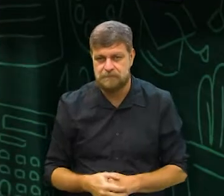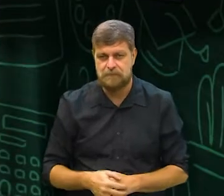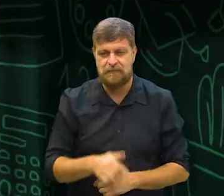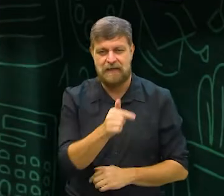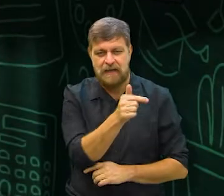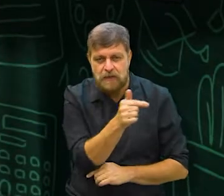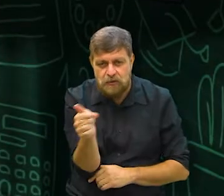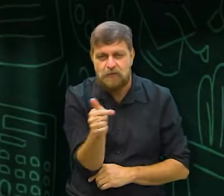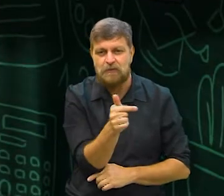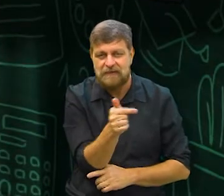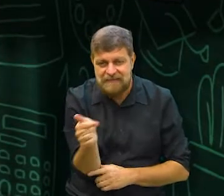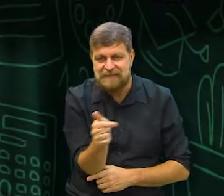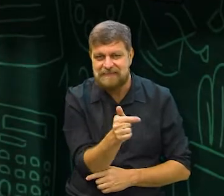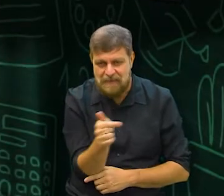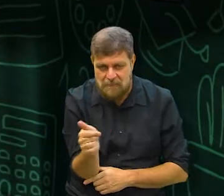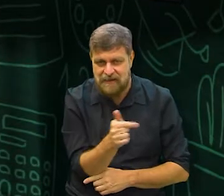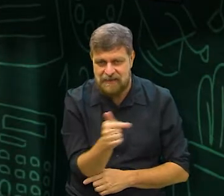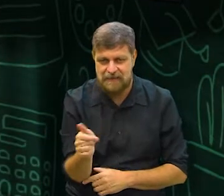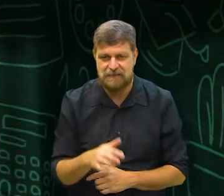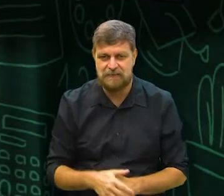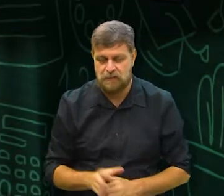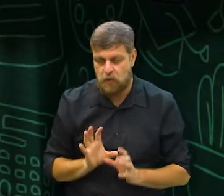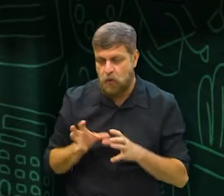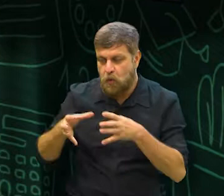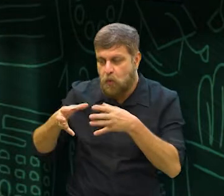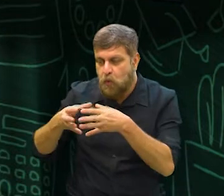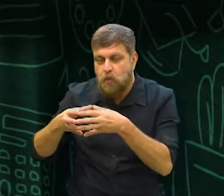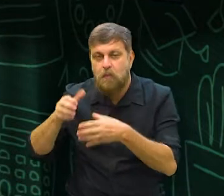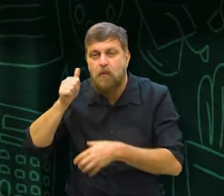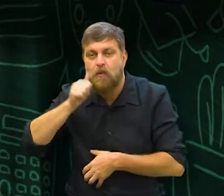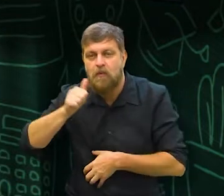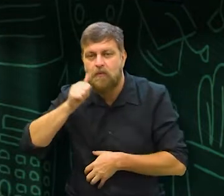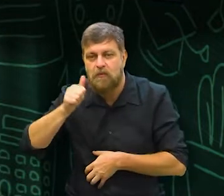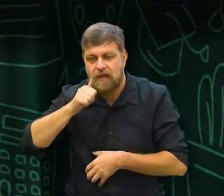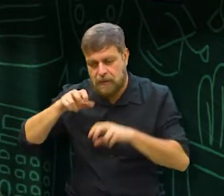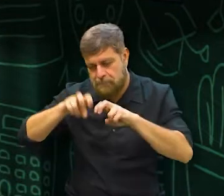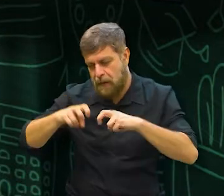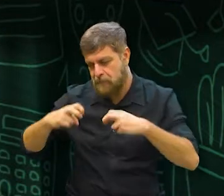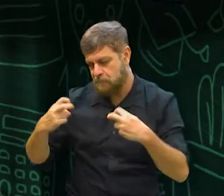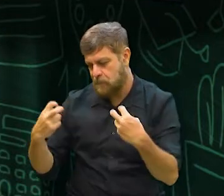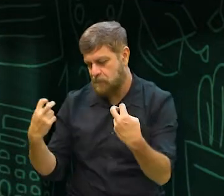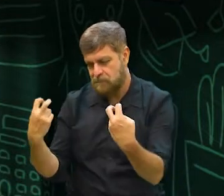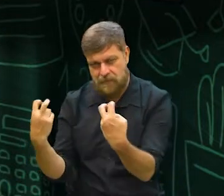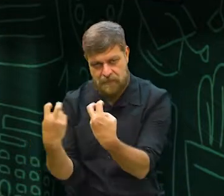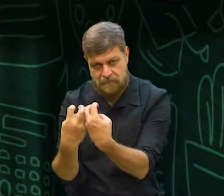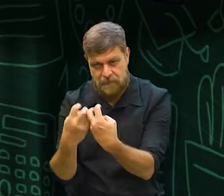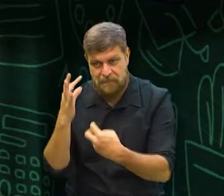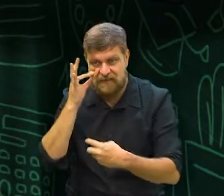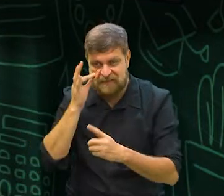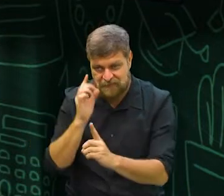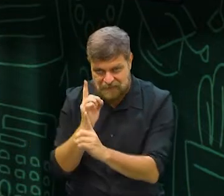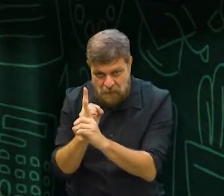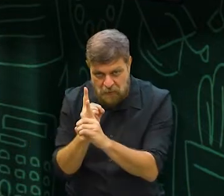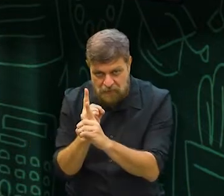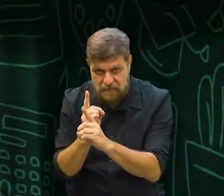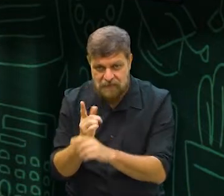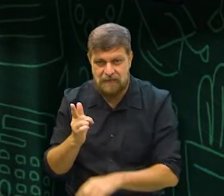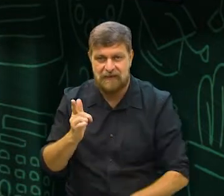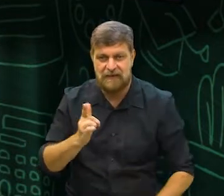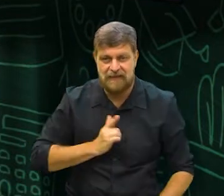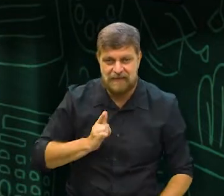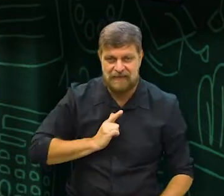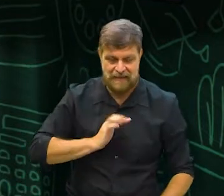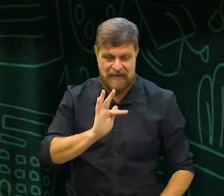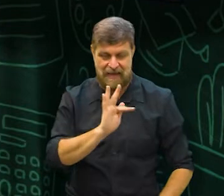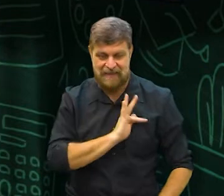Toda semana, um grupo de mulheres se encontra e aí